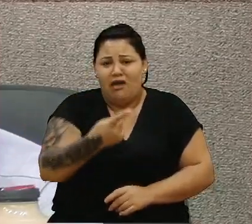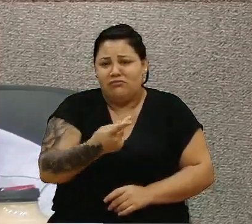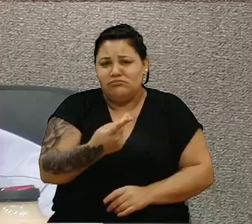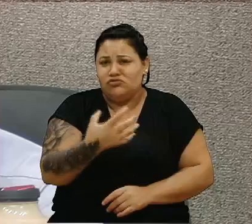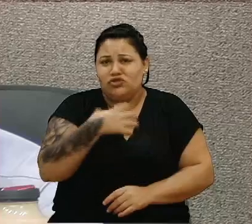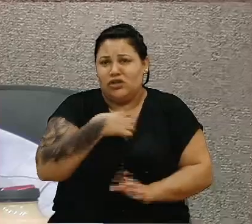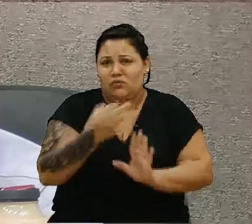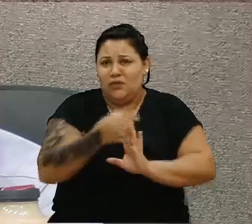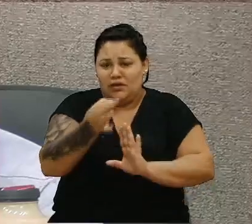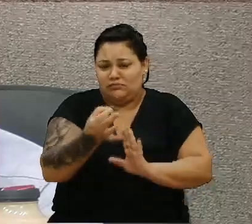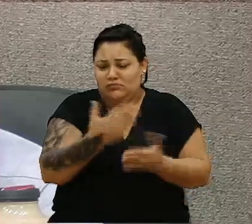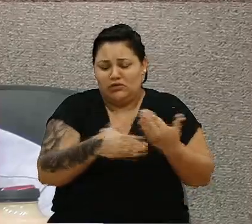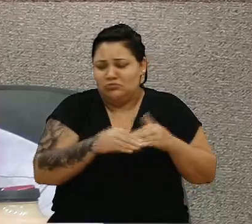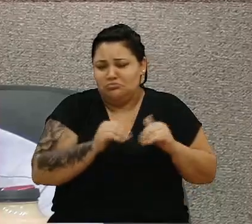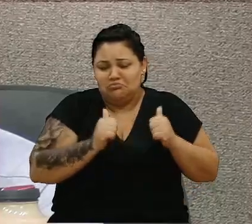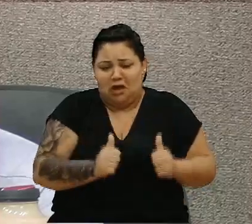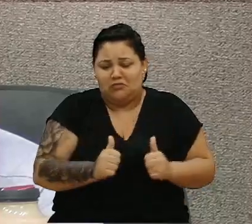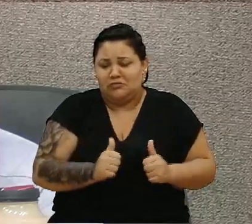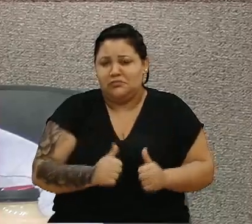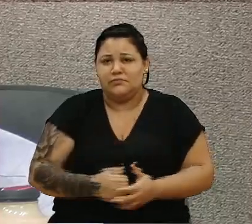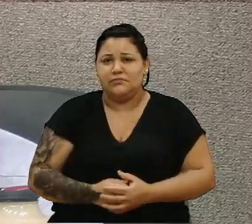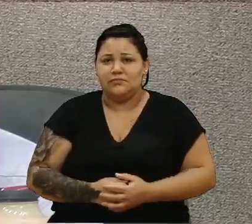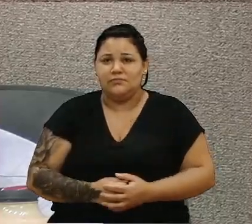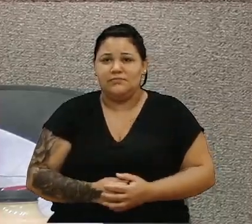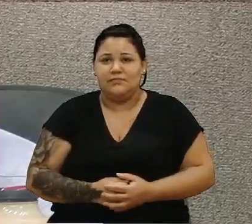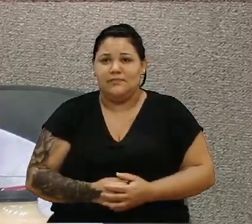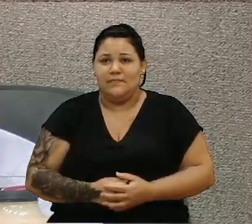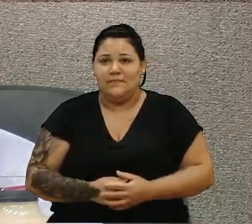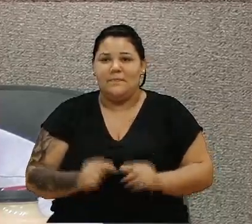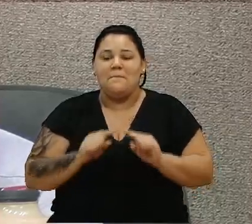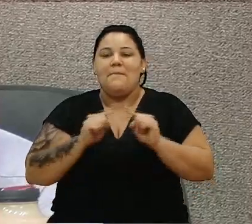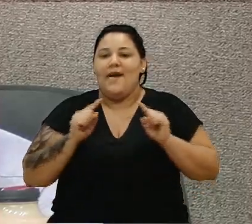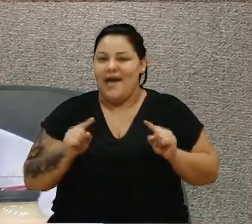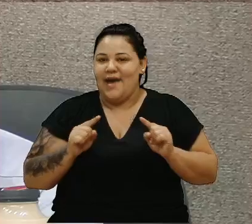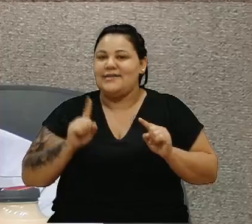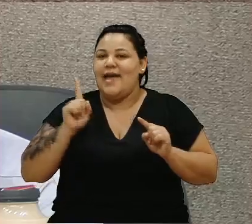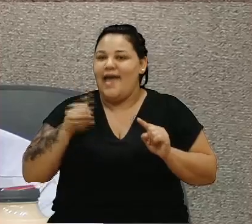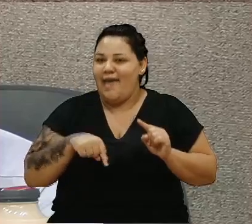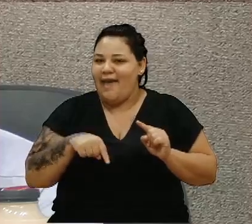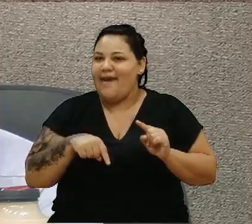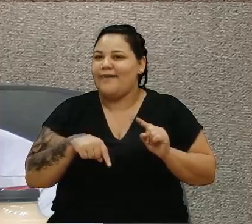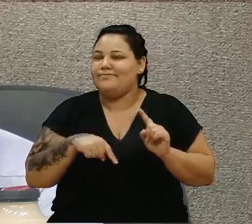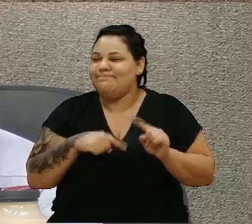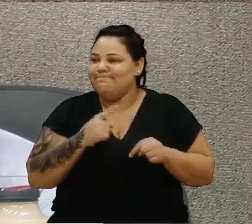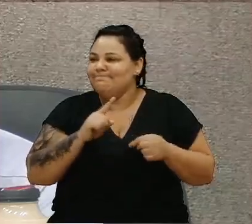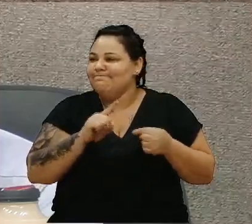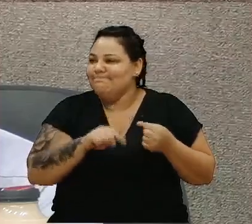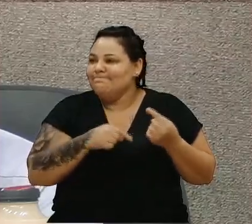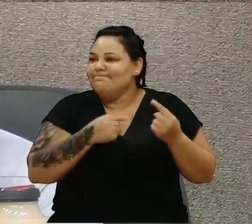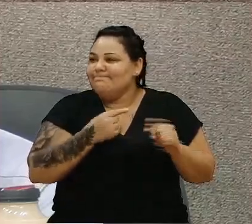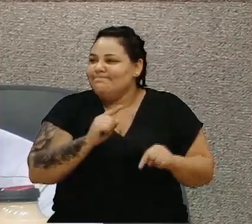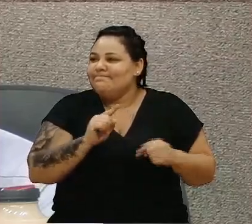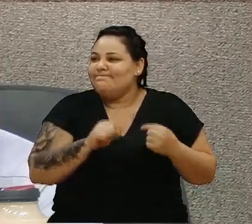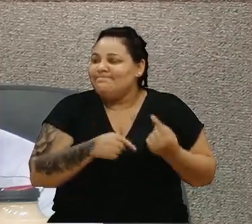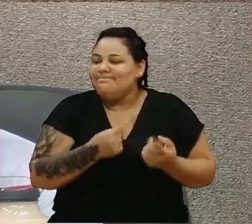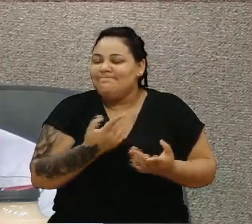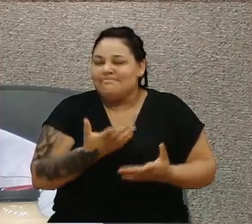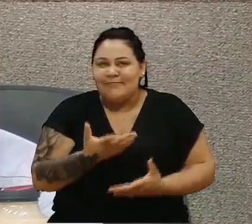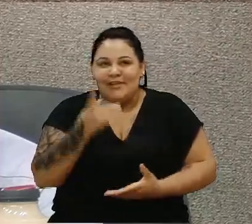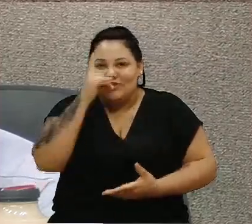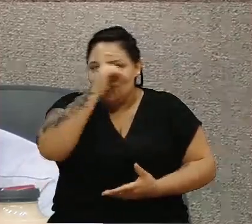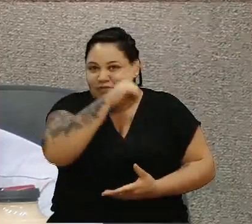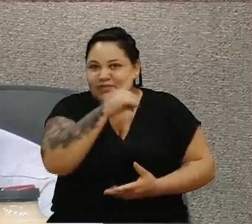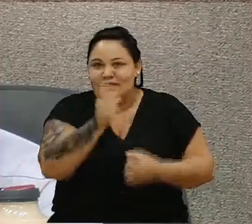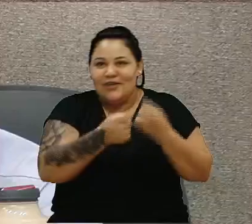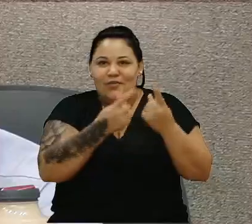como entende. Está tudo certo. Mas é uma demagogia e é muito difícil estar aqui ouvindo alguém